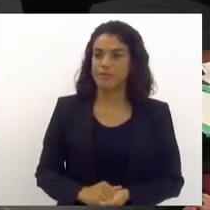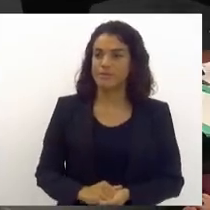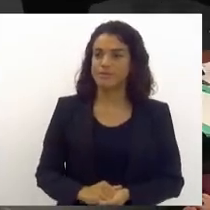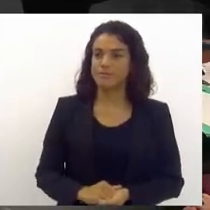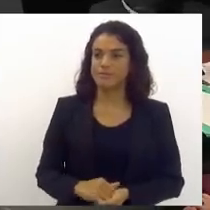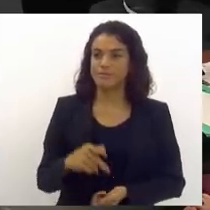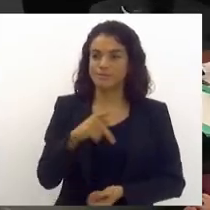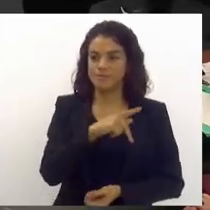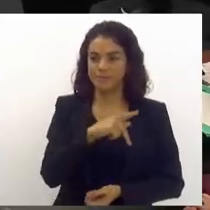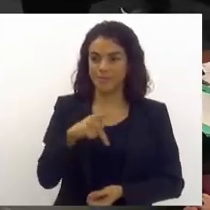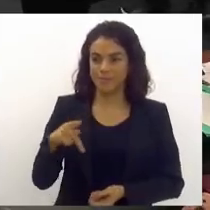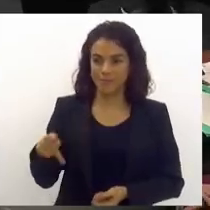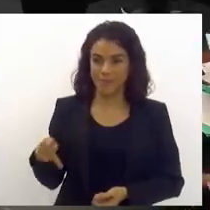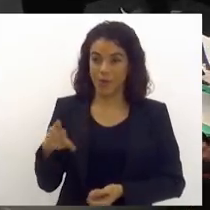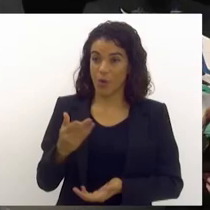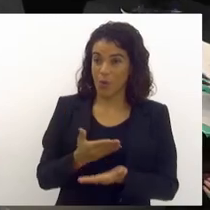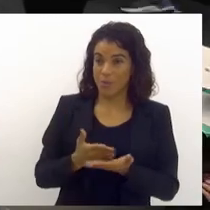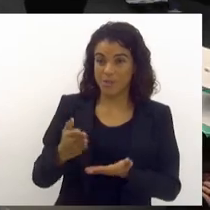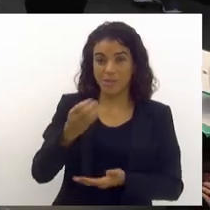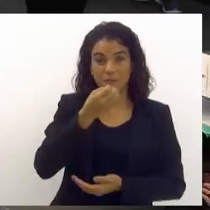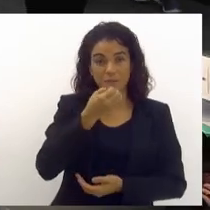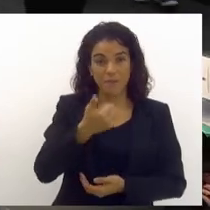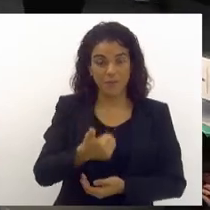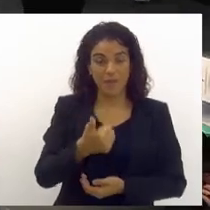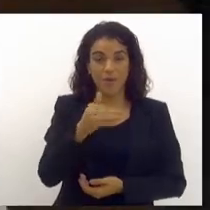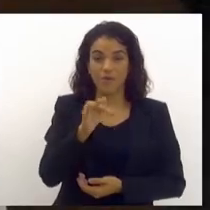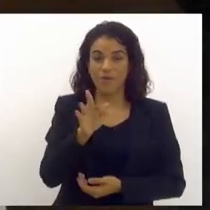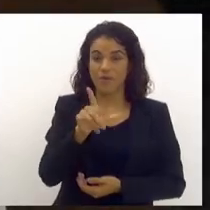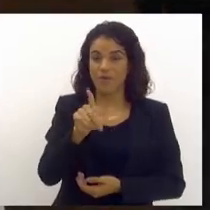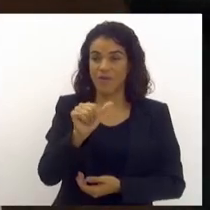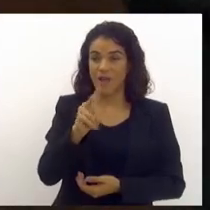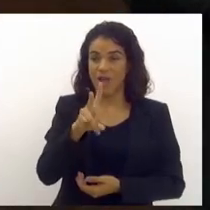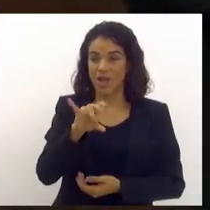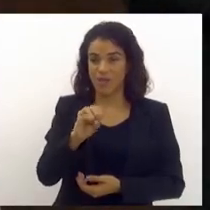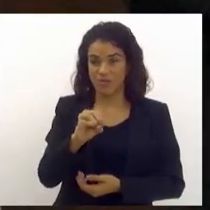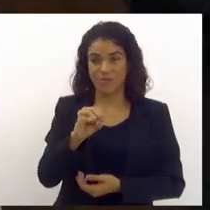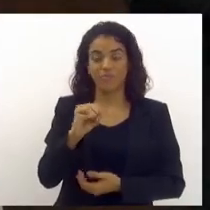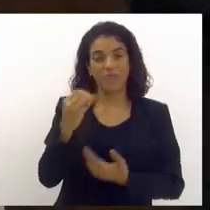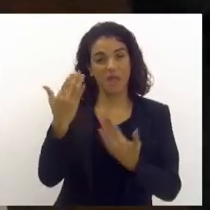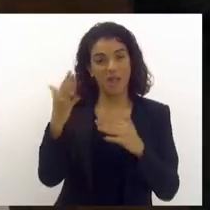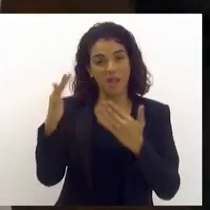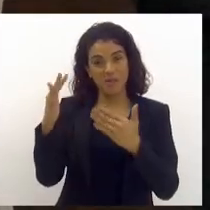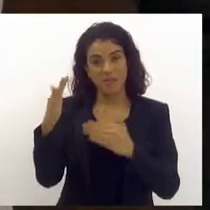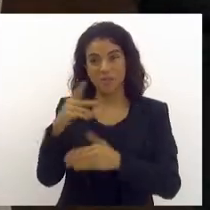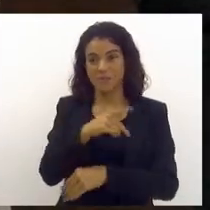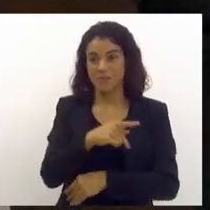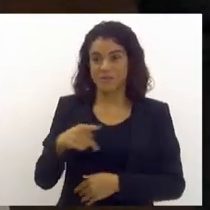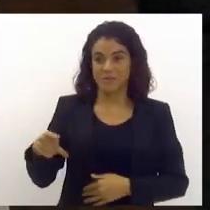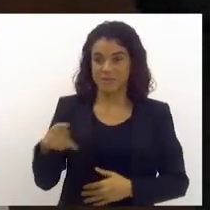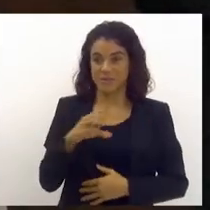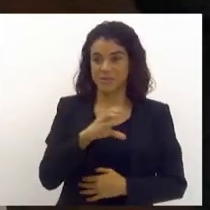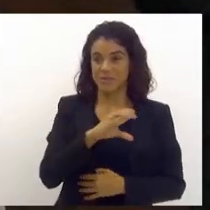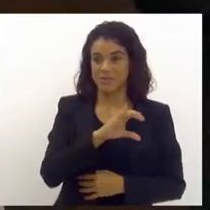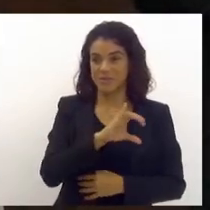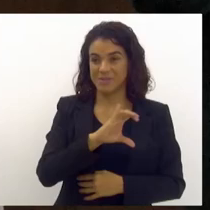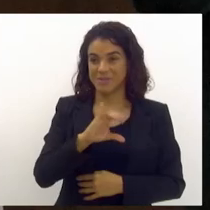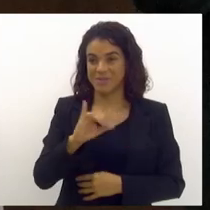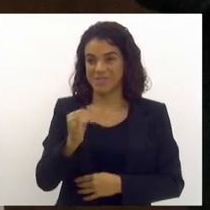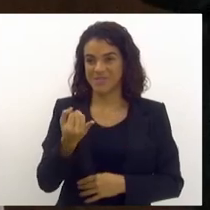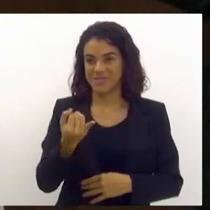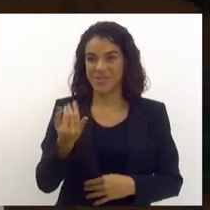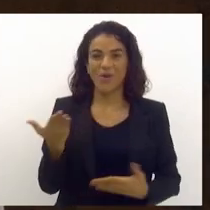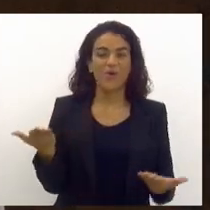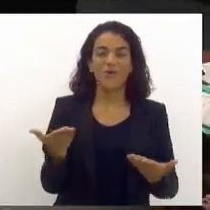Senhor presidente, começamos bem o dia com o deputado Flávio Serafini elogiando o nosso presidente da CCJ, Rodrigo Amorim. Os tempos